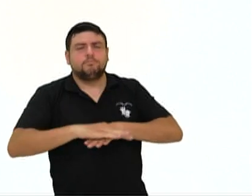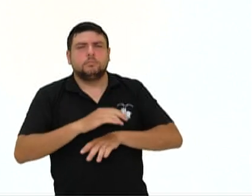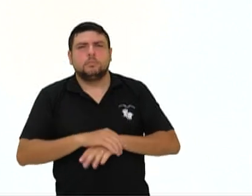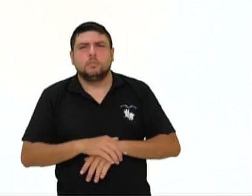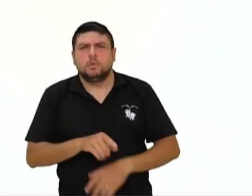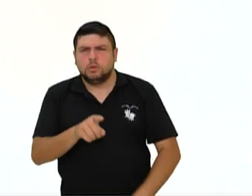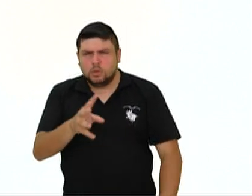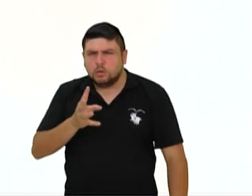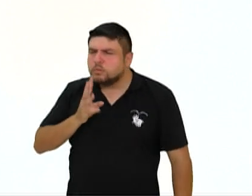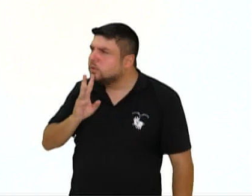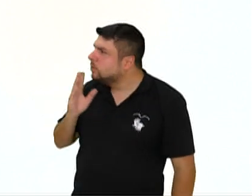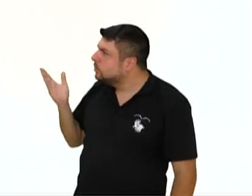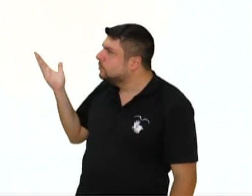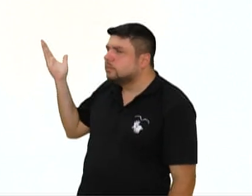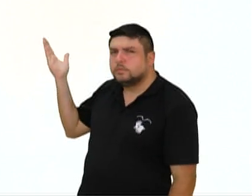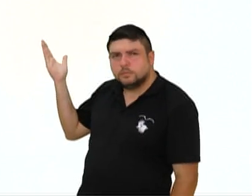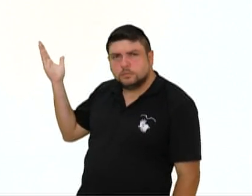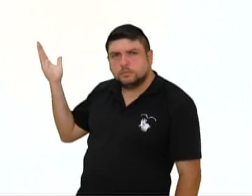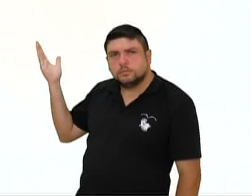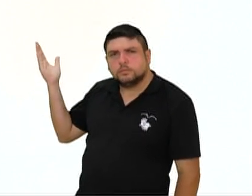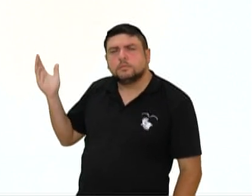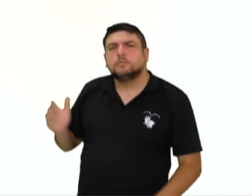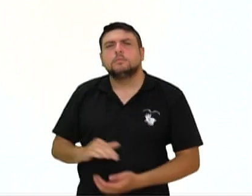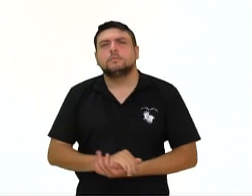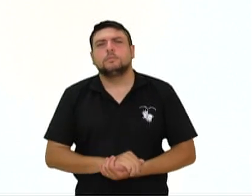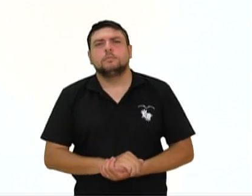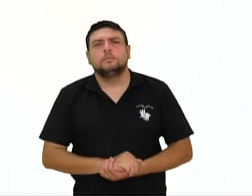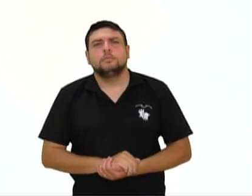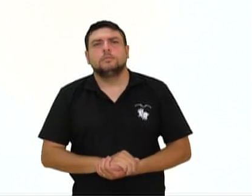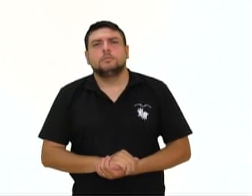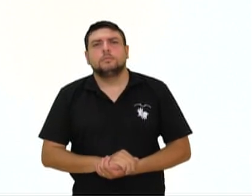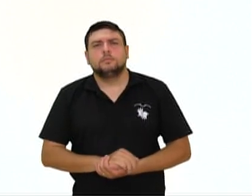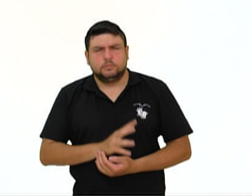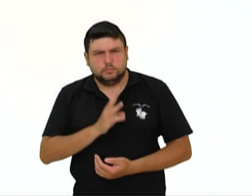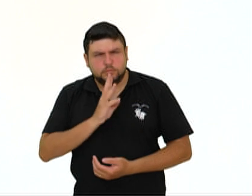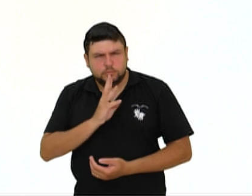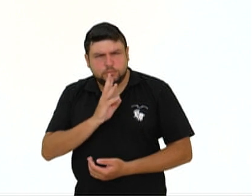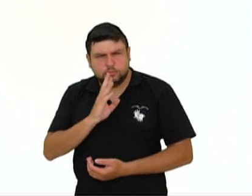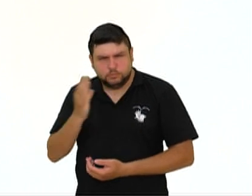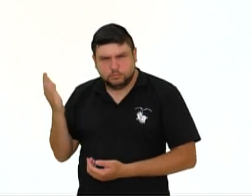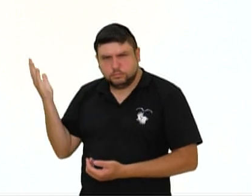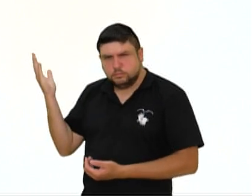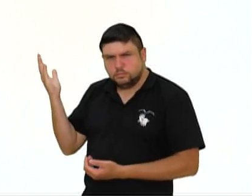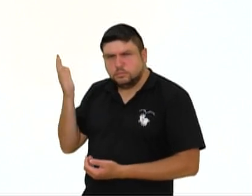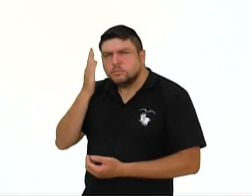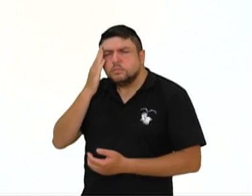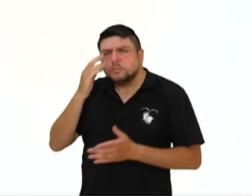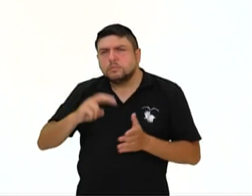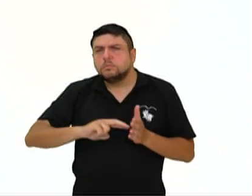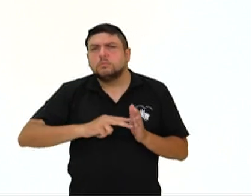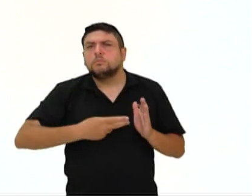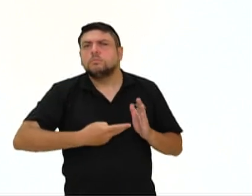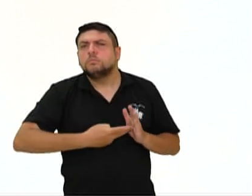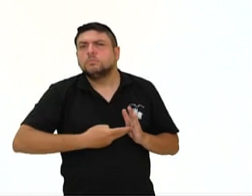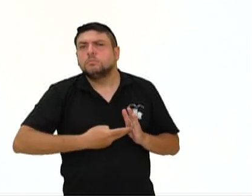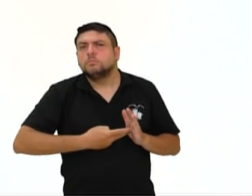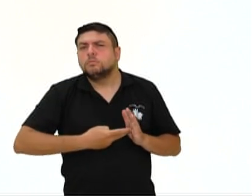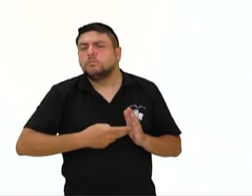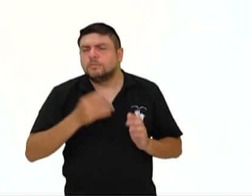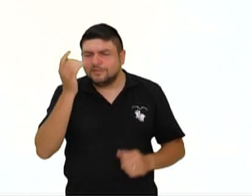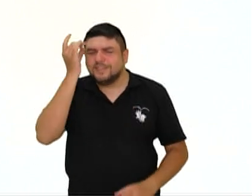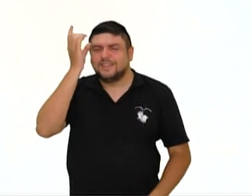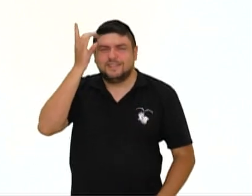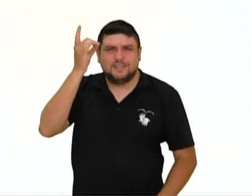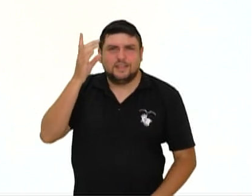essa imagem aqui, essas máscaras? Olha lá. Você conhece essa imagem? Sabe o que ela representa? Essa é fácil,